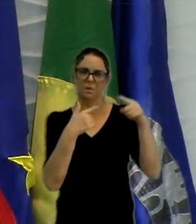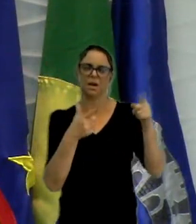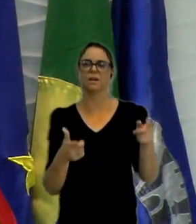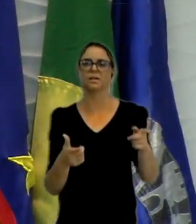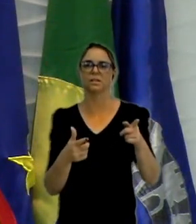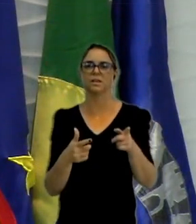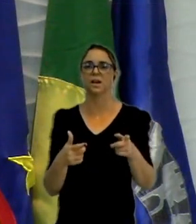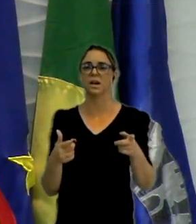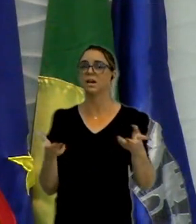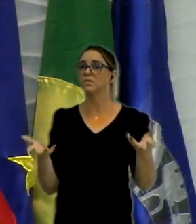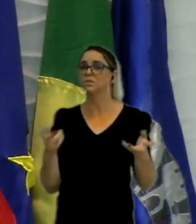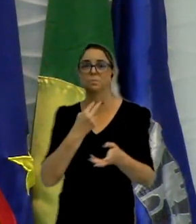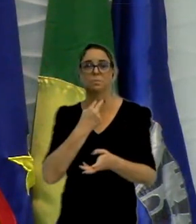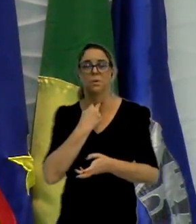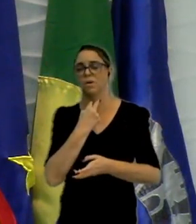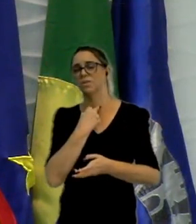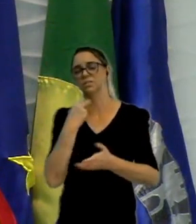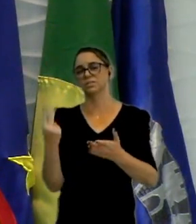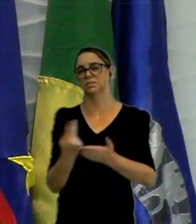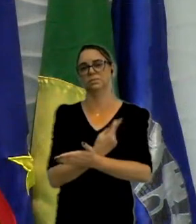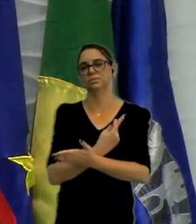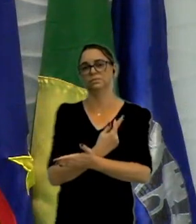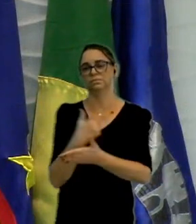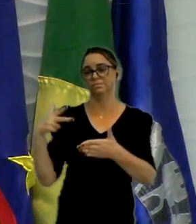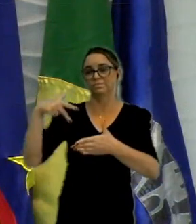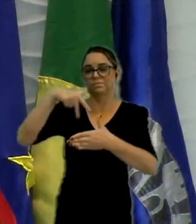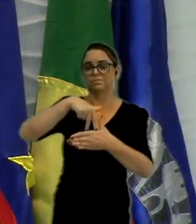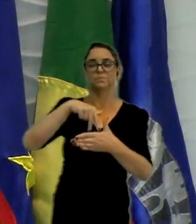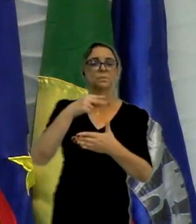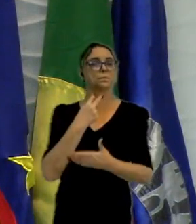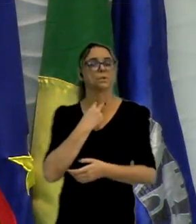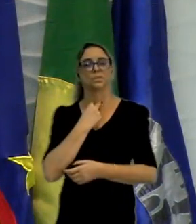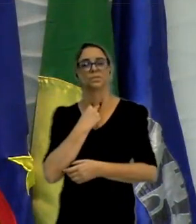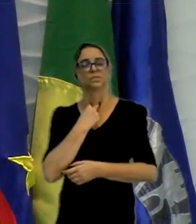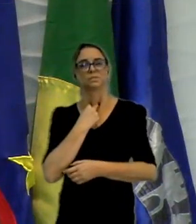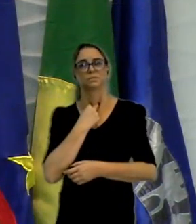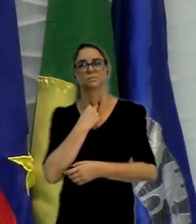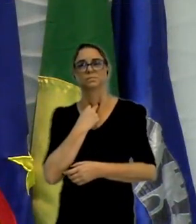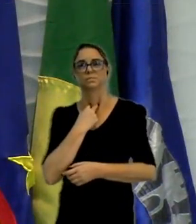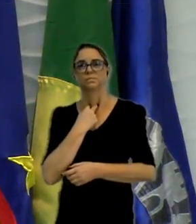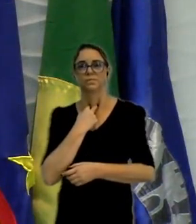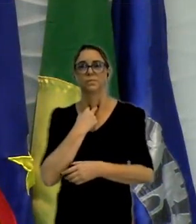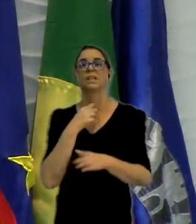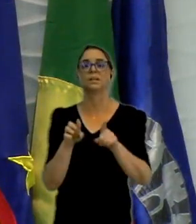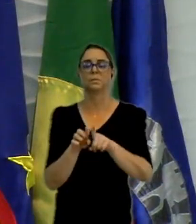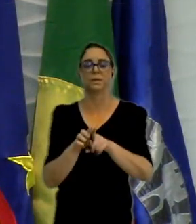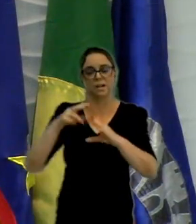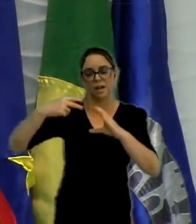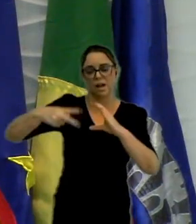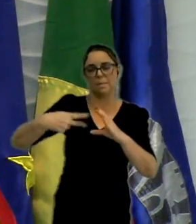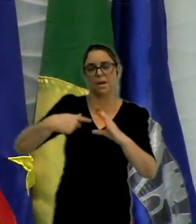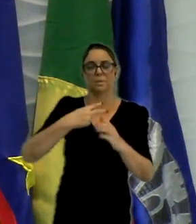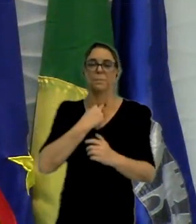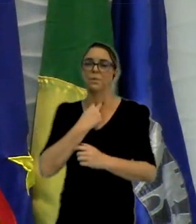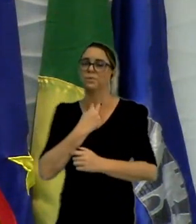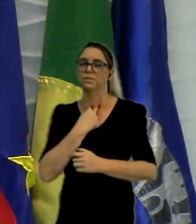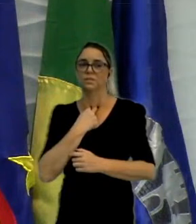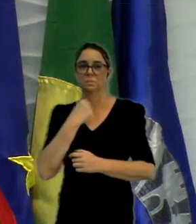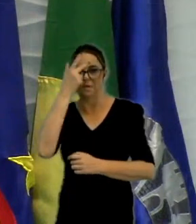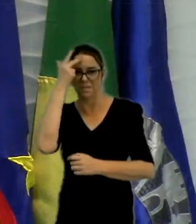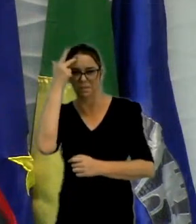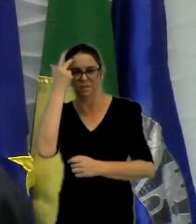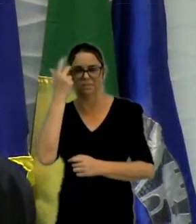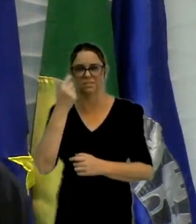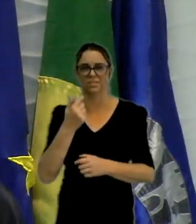Isso não pode acontecer numa tribuna, isso não pode acontecer numa Câmara de Vereadores. Ninguém merece, não é porque